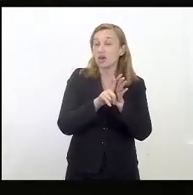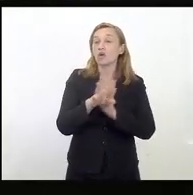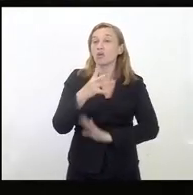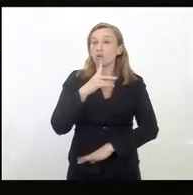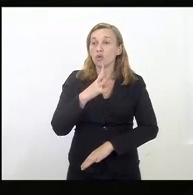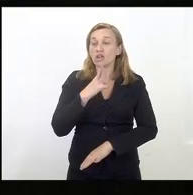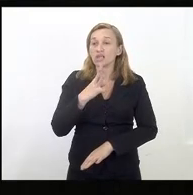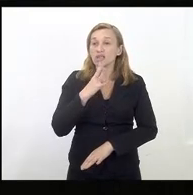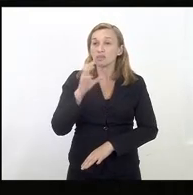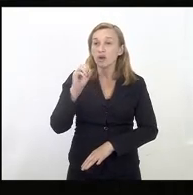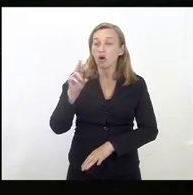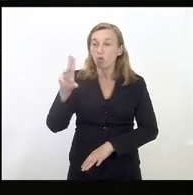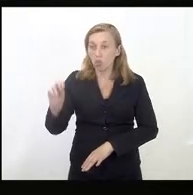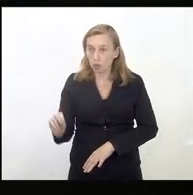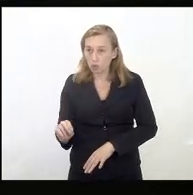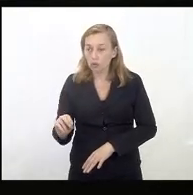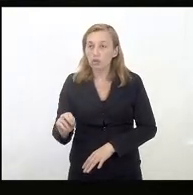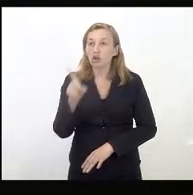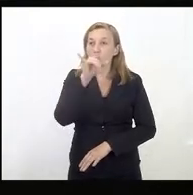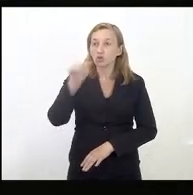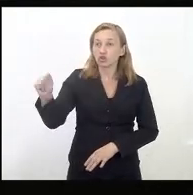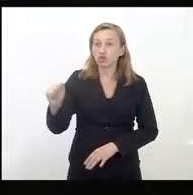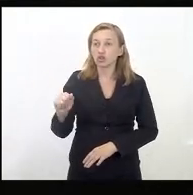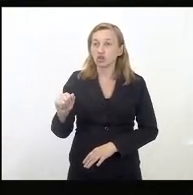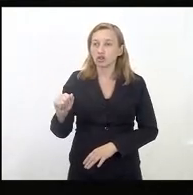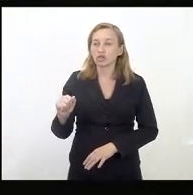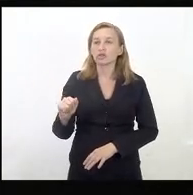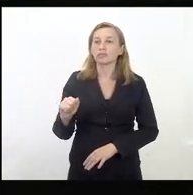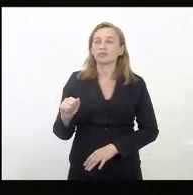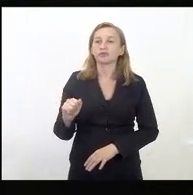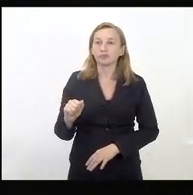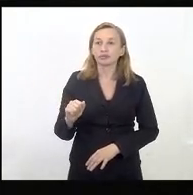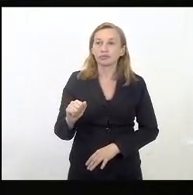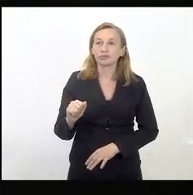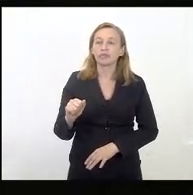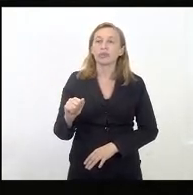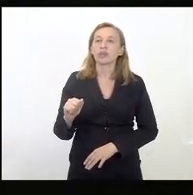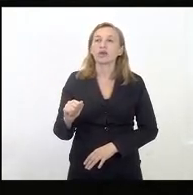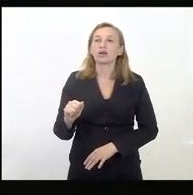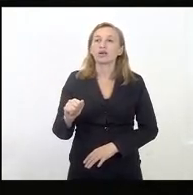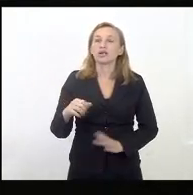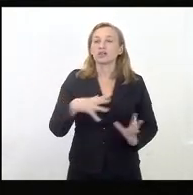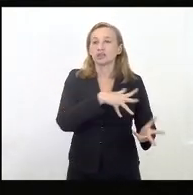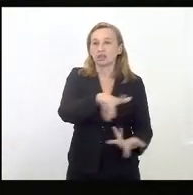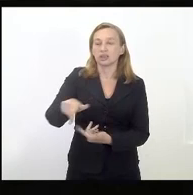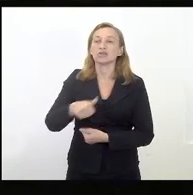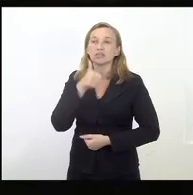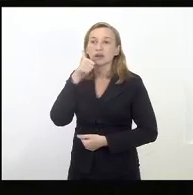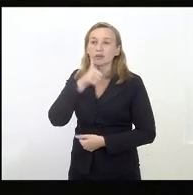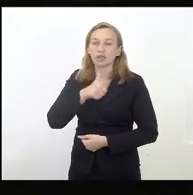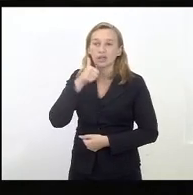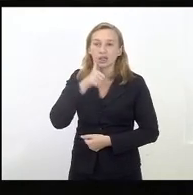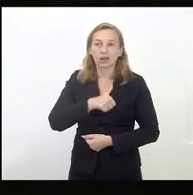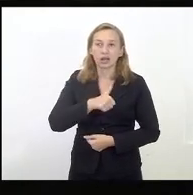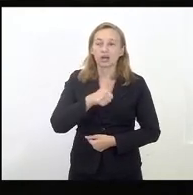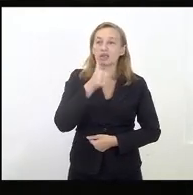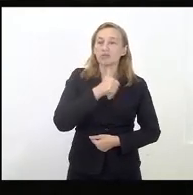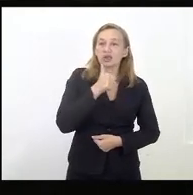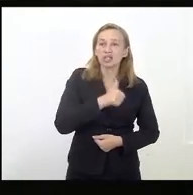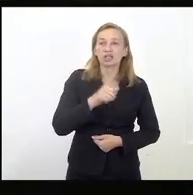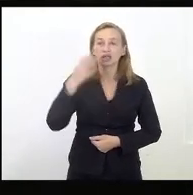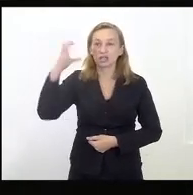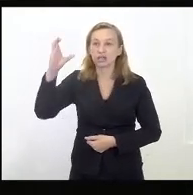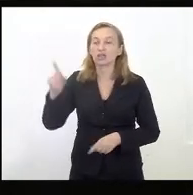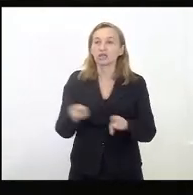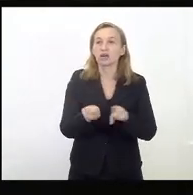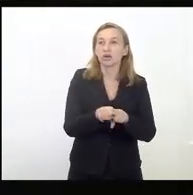pela ONU que comemora o Dia Internacional da mulher e da menina na ciência e também um outro projeto que